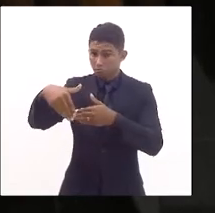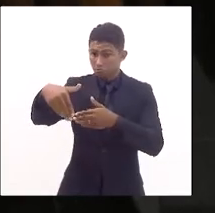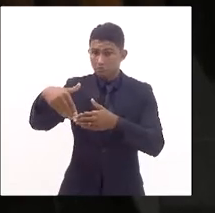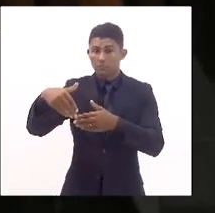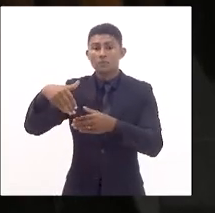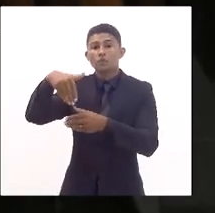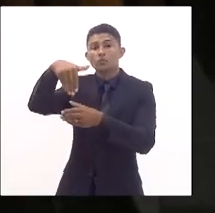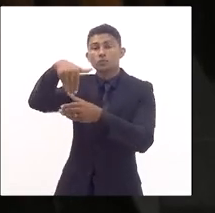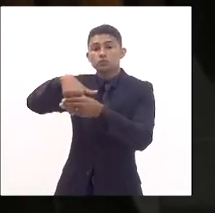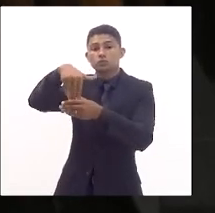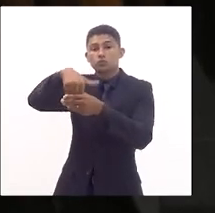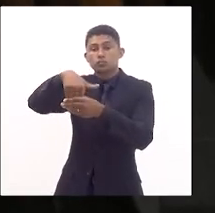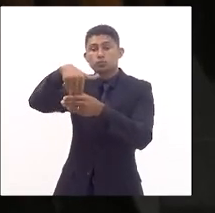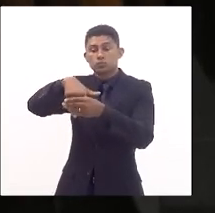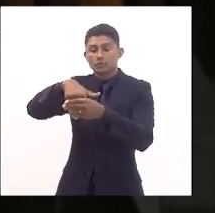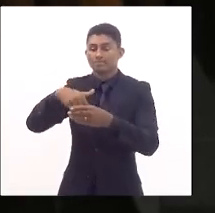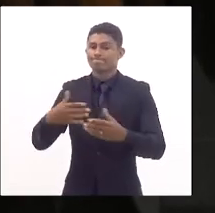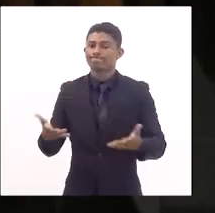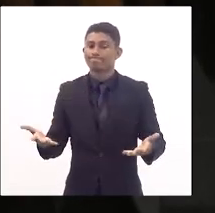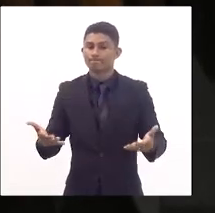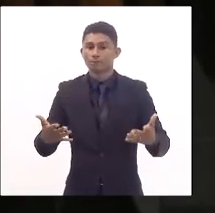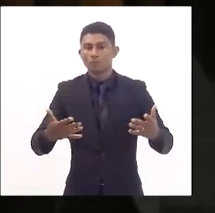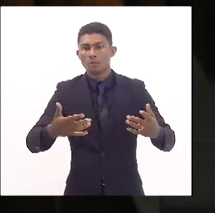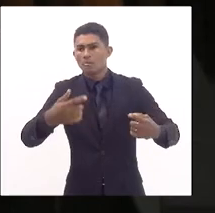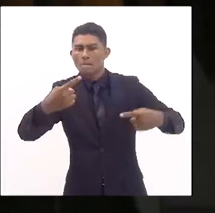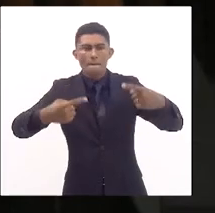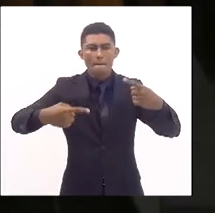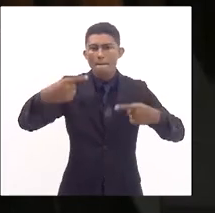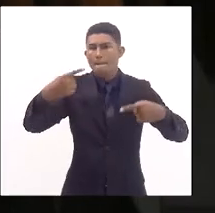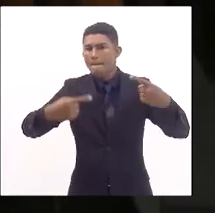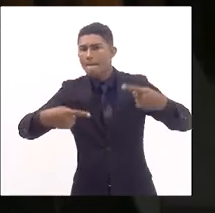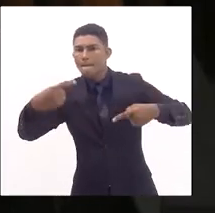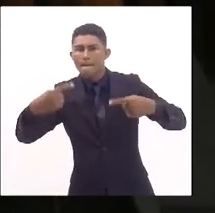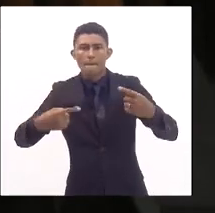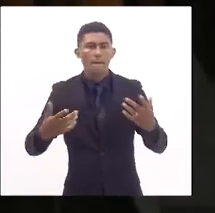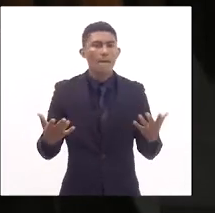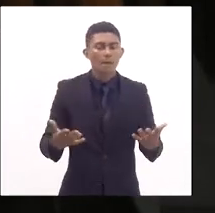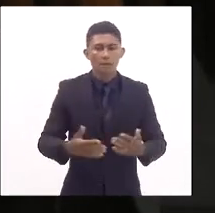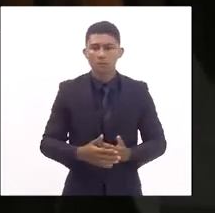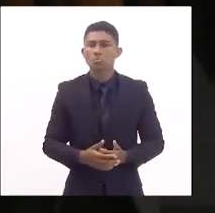e esse pseudo confronto não entre